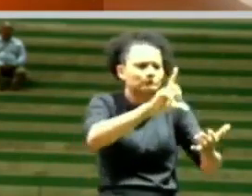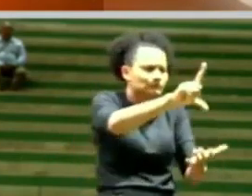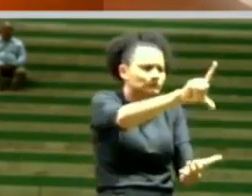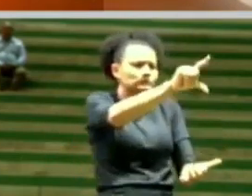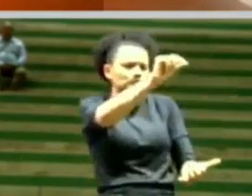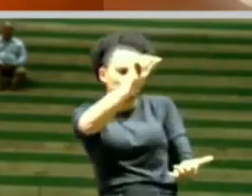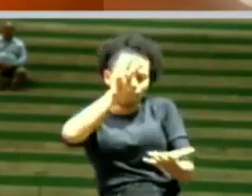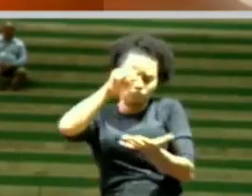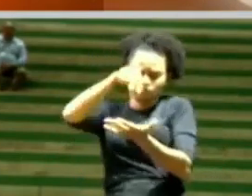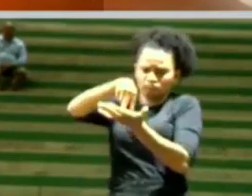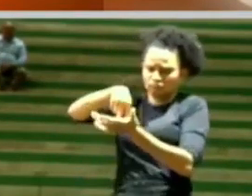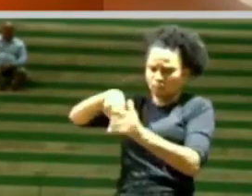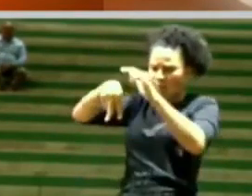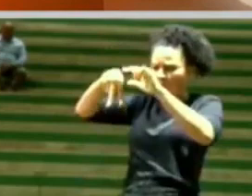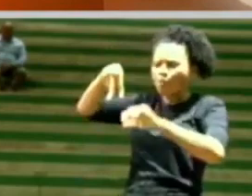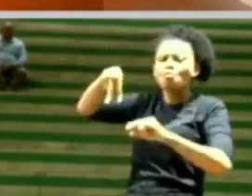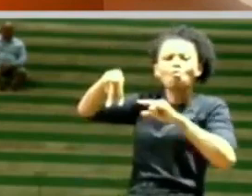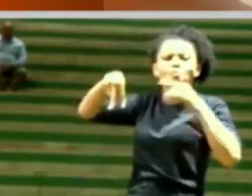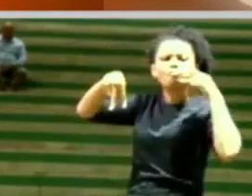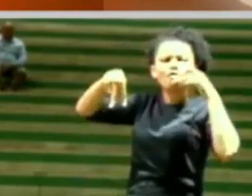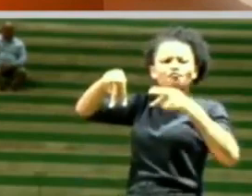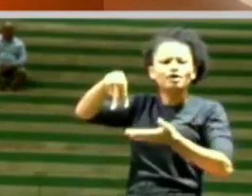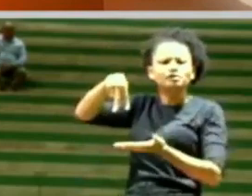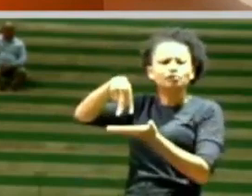um profeta.